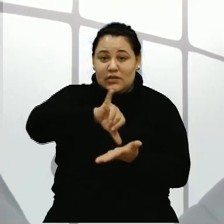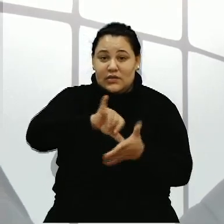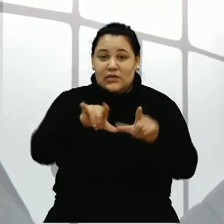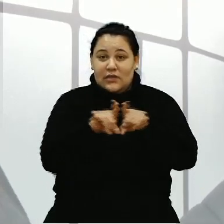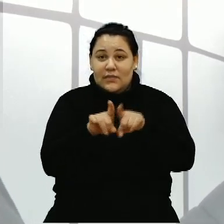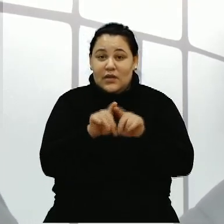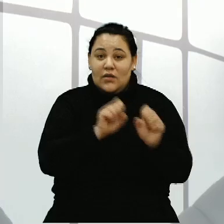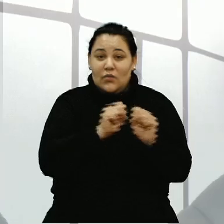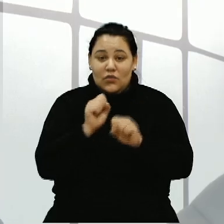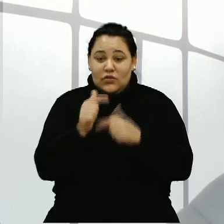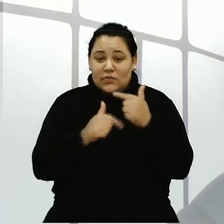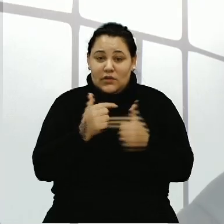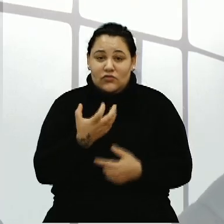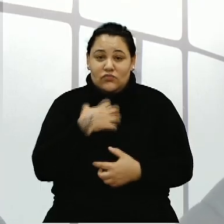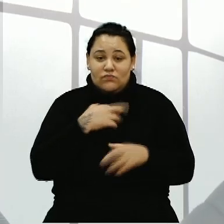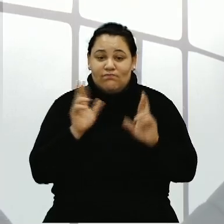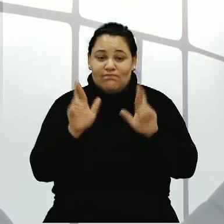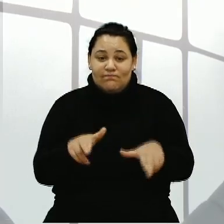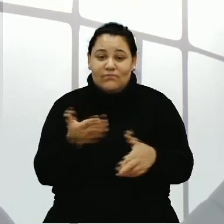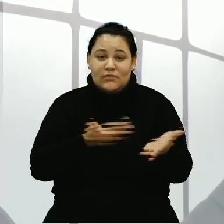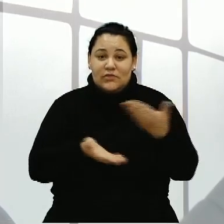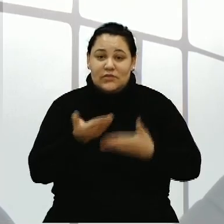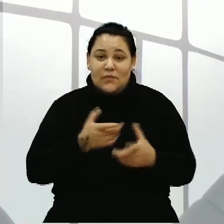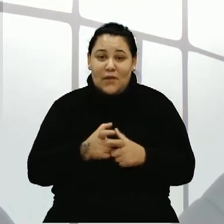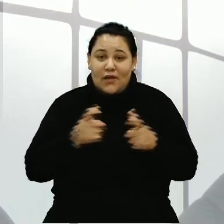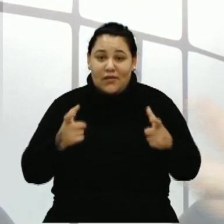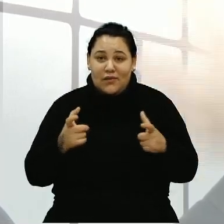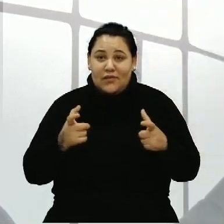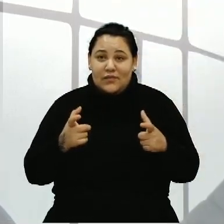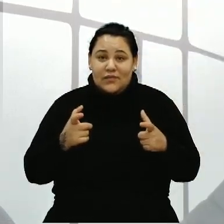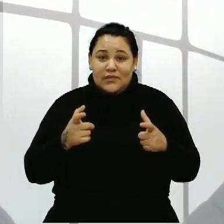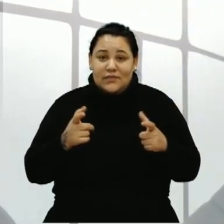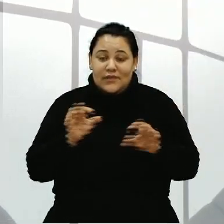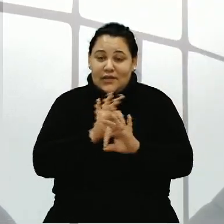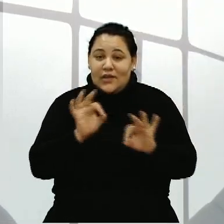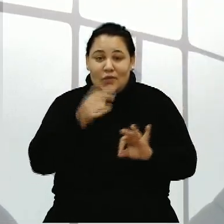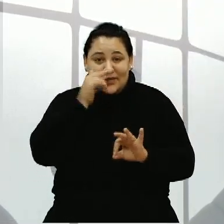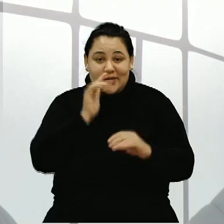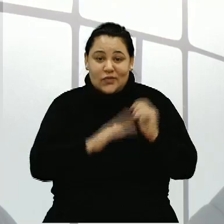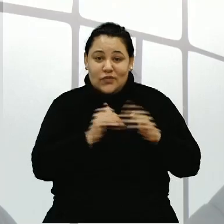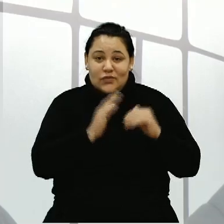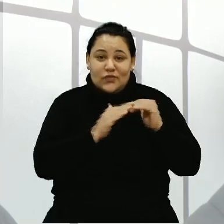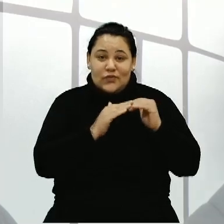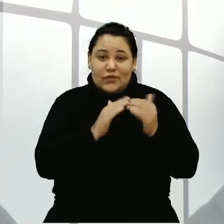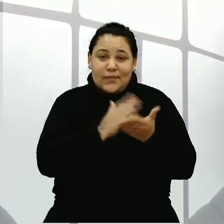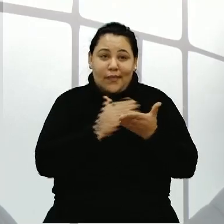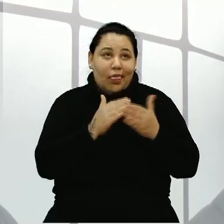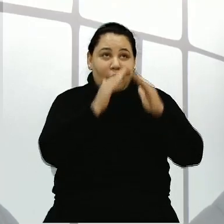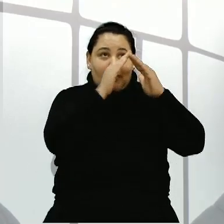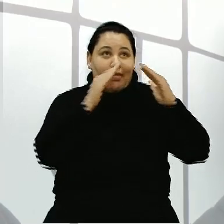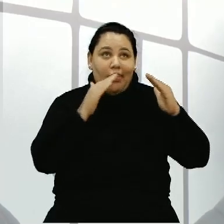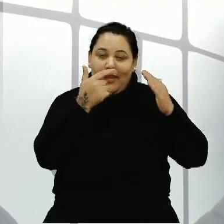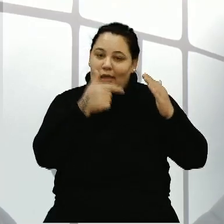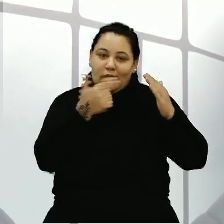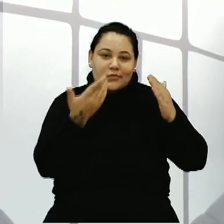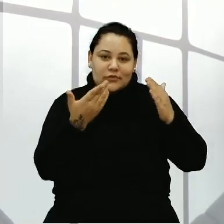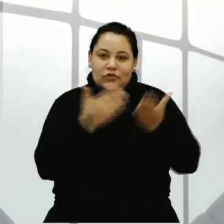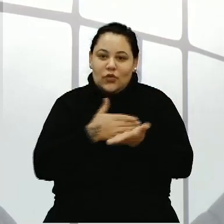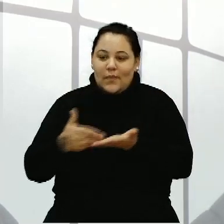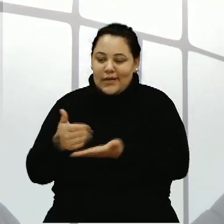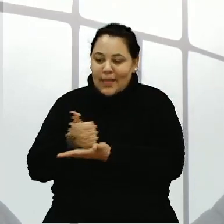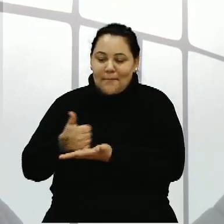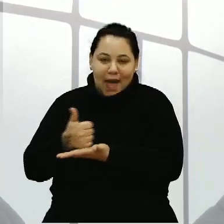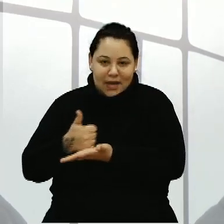de forma regional e que nós possamos, ninguém consegue construir uma casa pelo telhado, né, e que nós possamos, então, iniciar pela